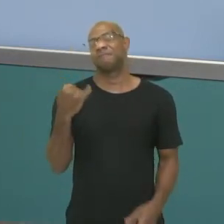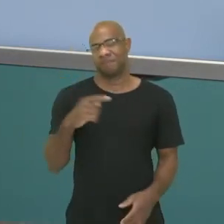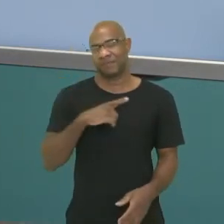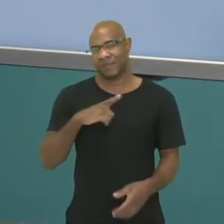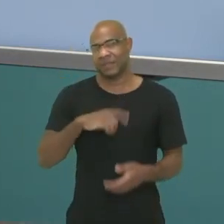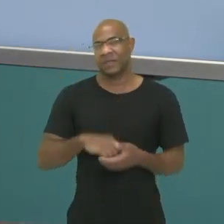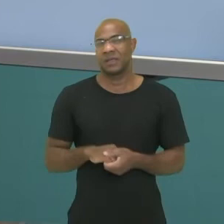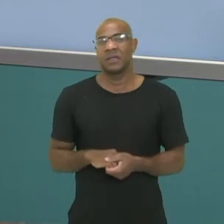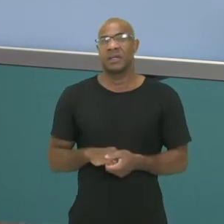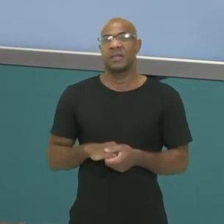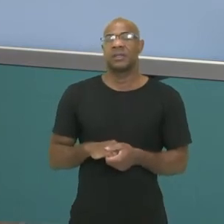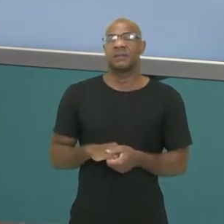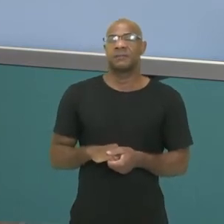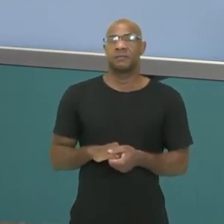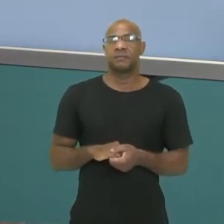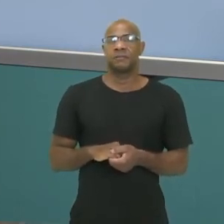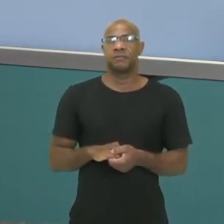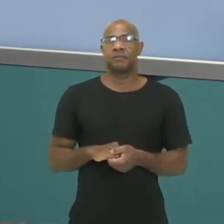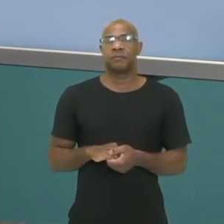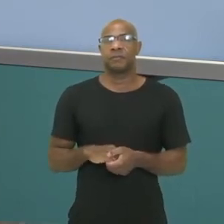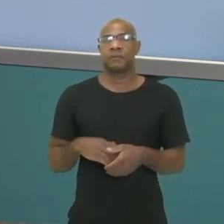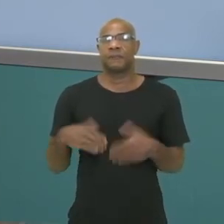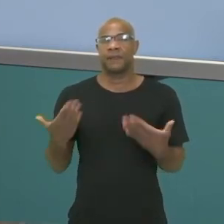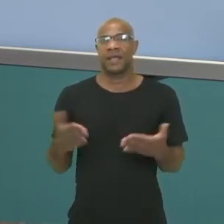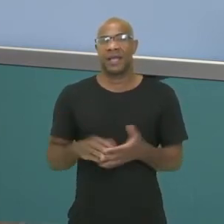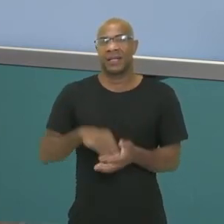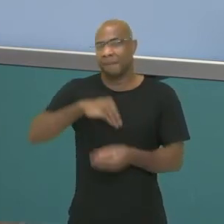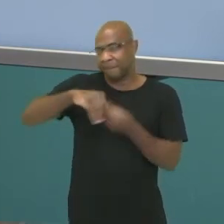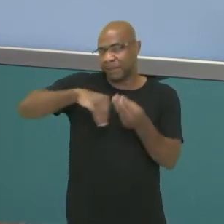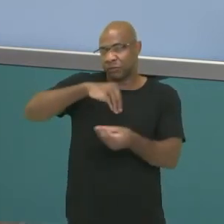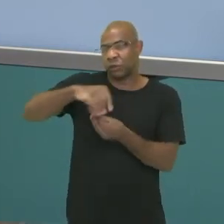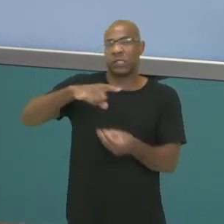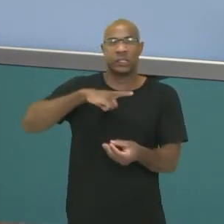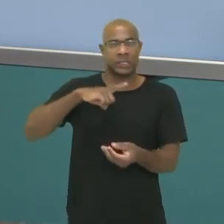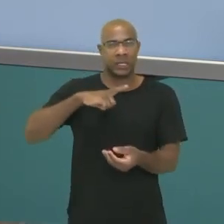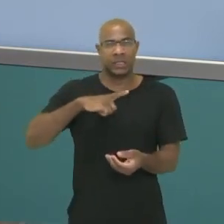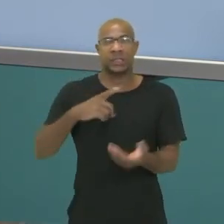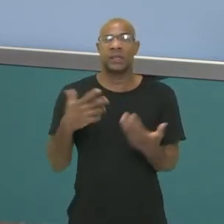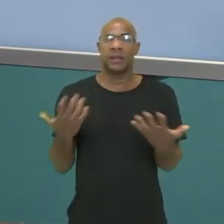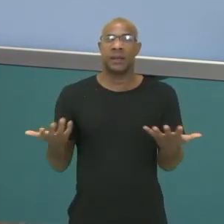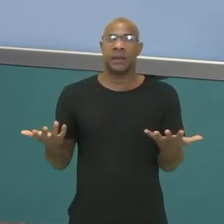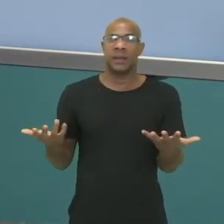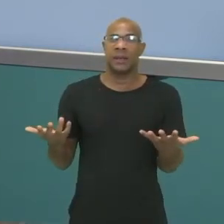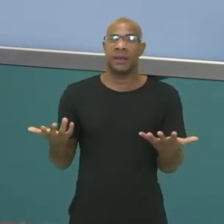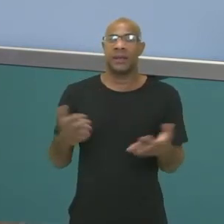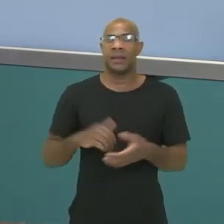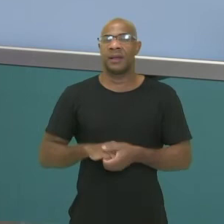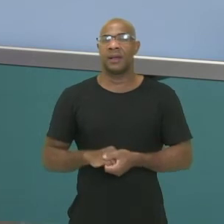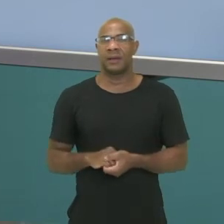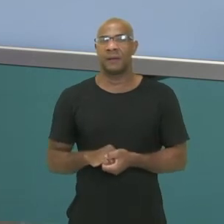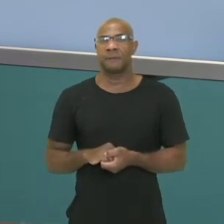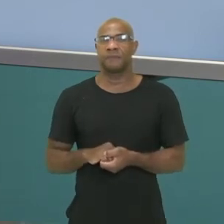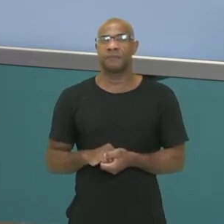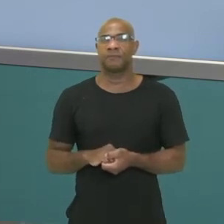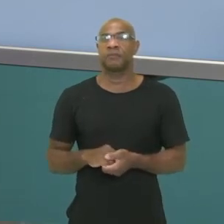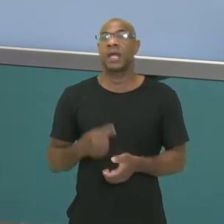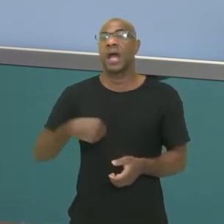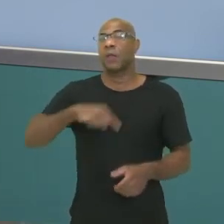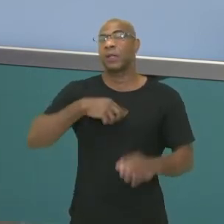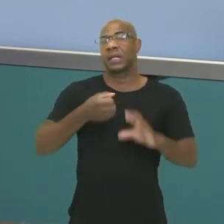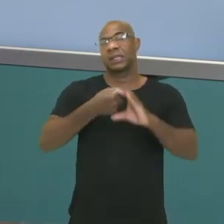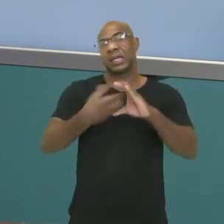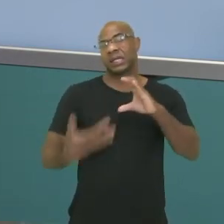muito positiva, né? Essa heterogeneidade, até numa visão aí de Gilberto Freire, né? A nossa característica